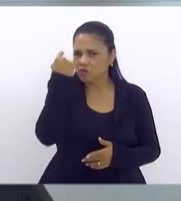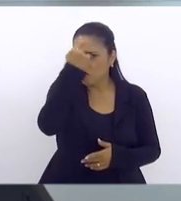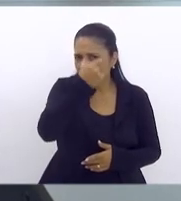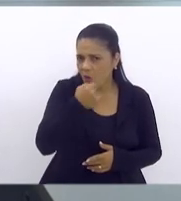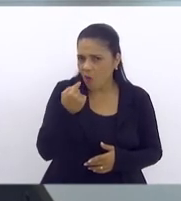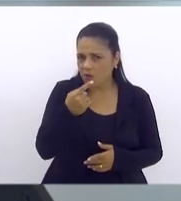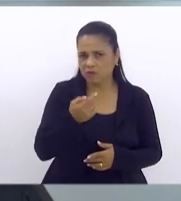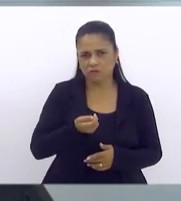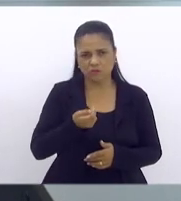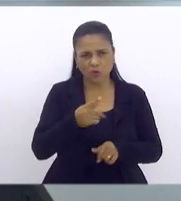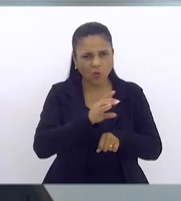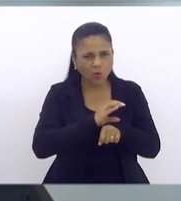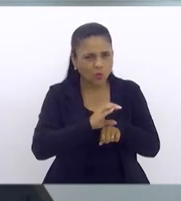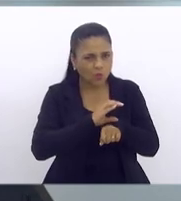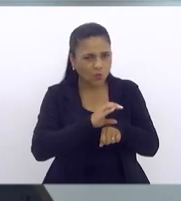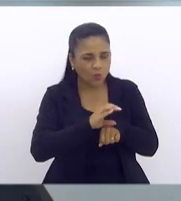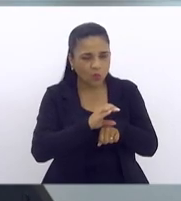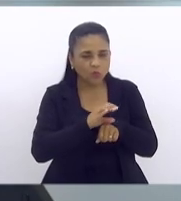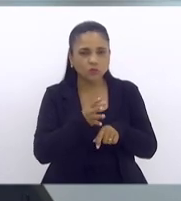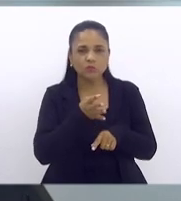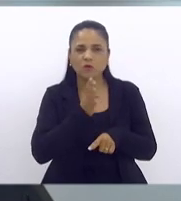tão grande que